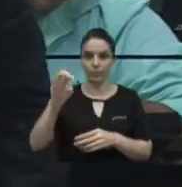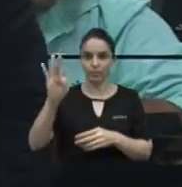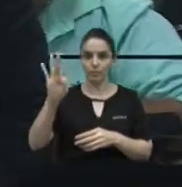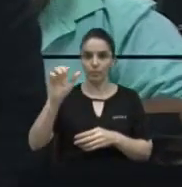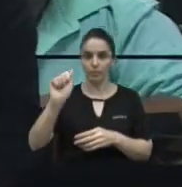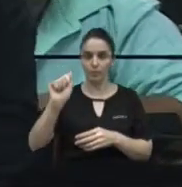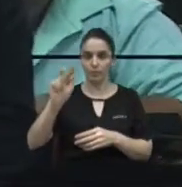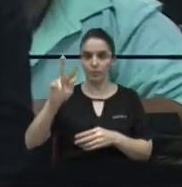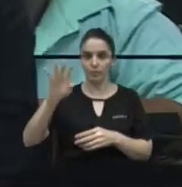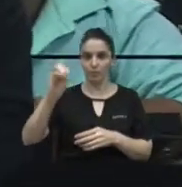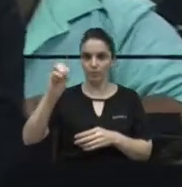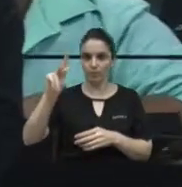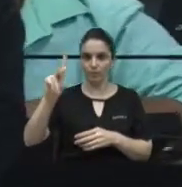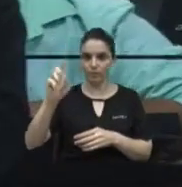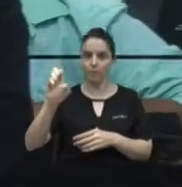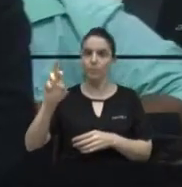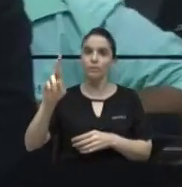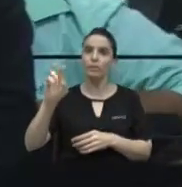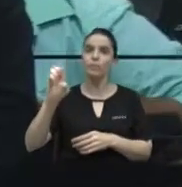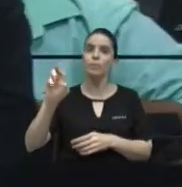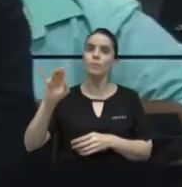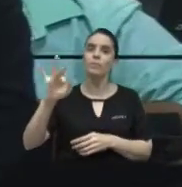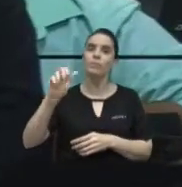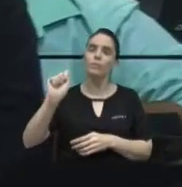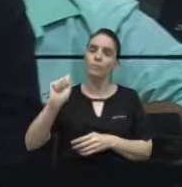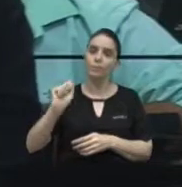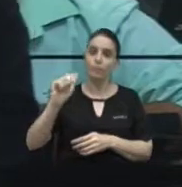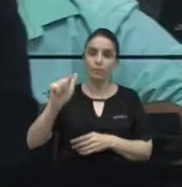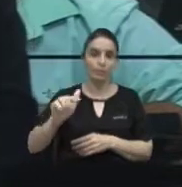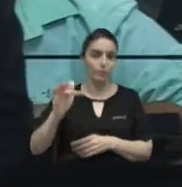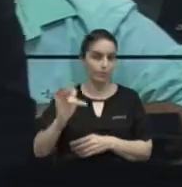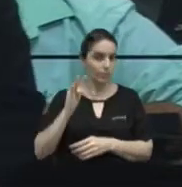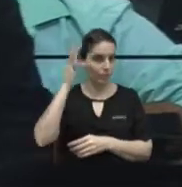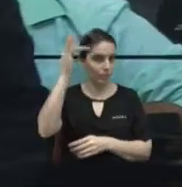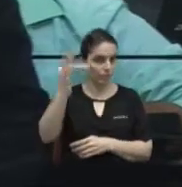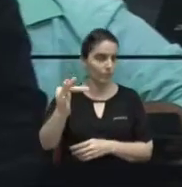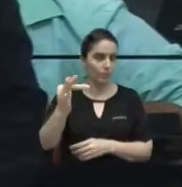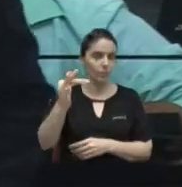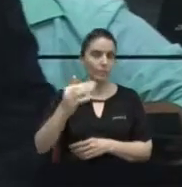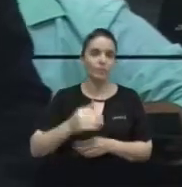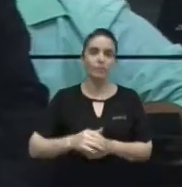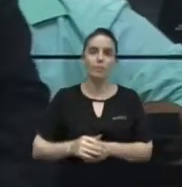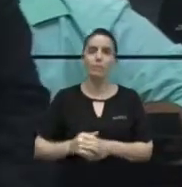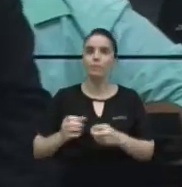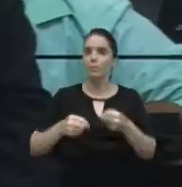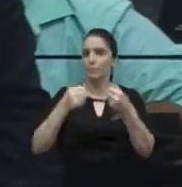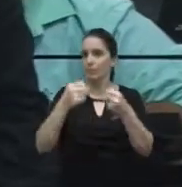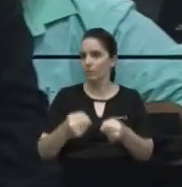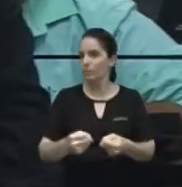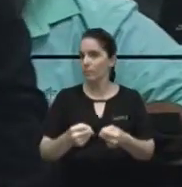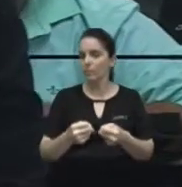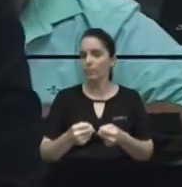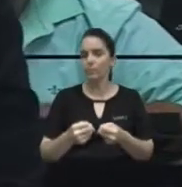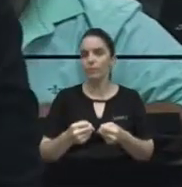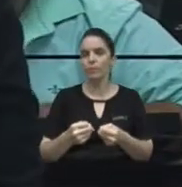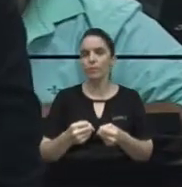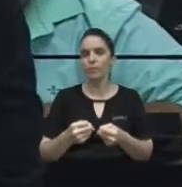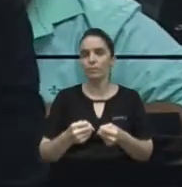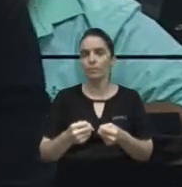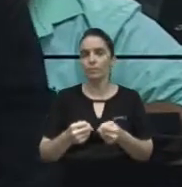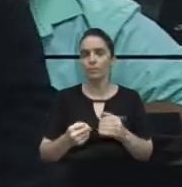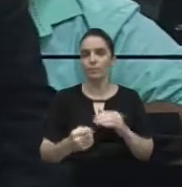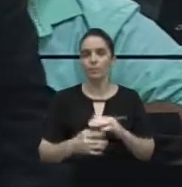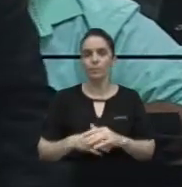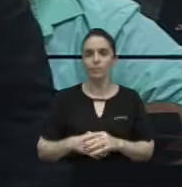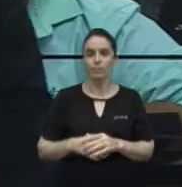Pereira, possa ter o privilégio, mais à frente, de colher os frutos de uma